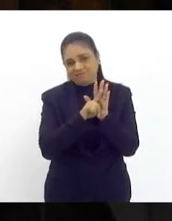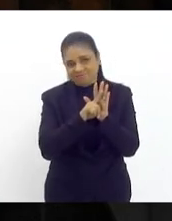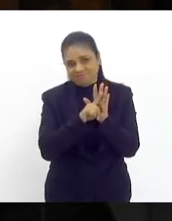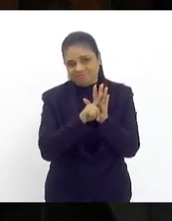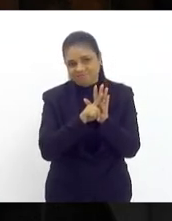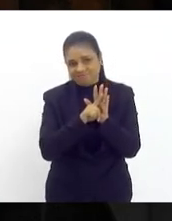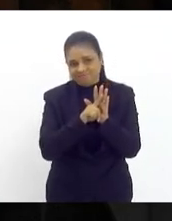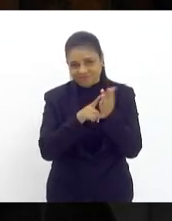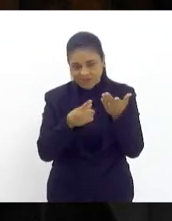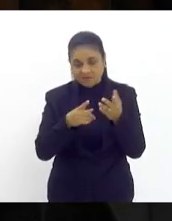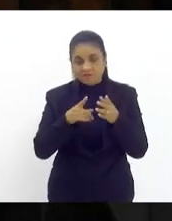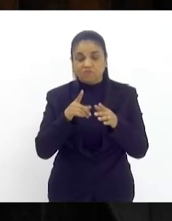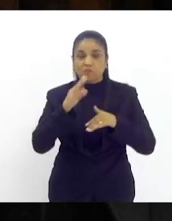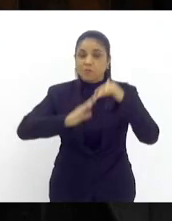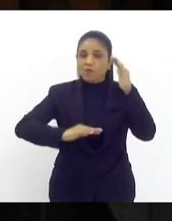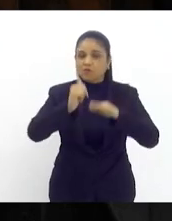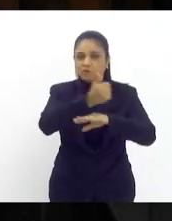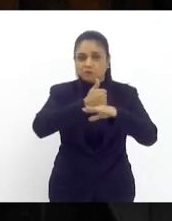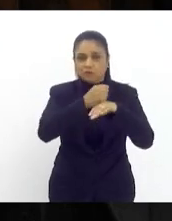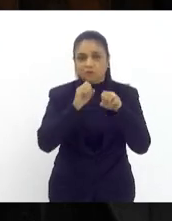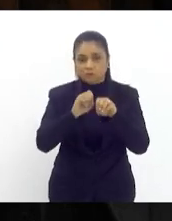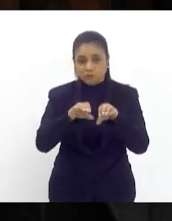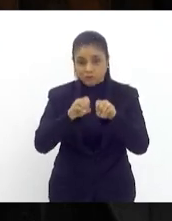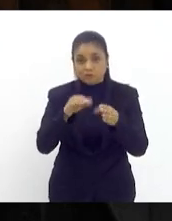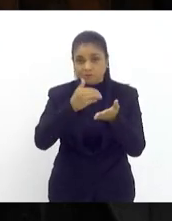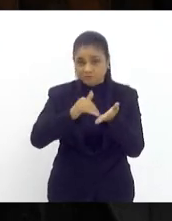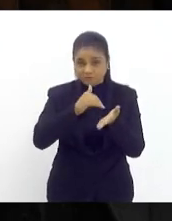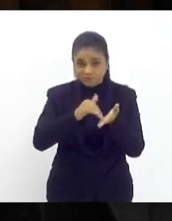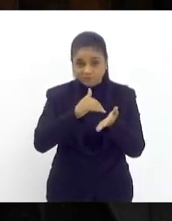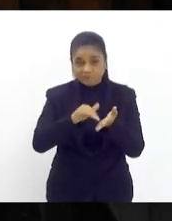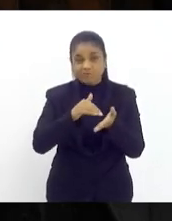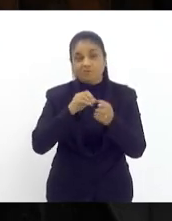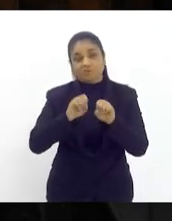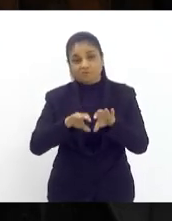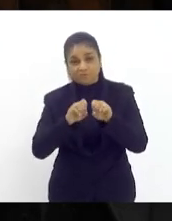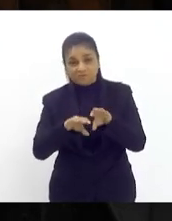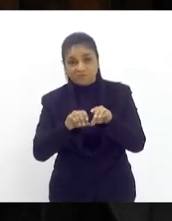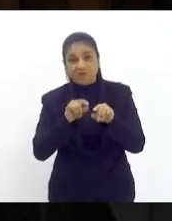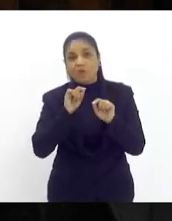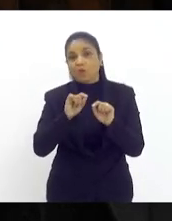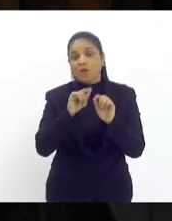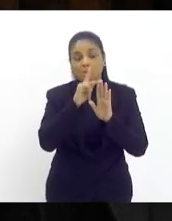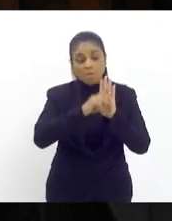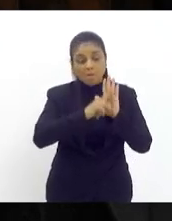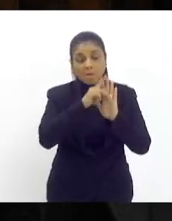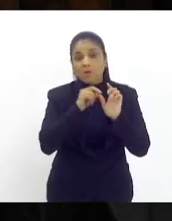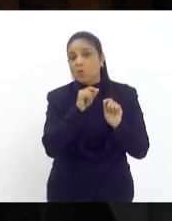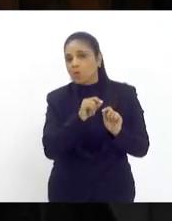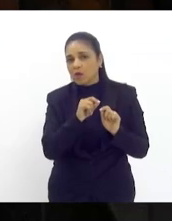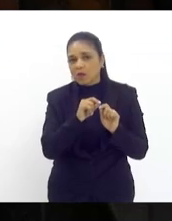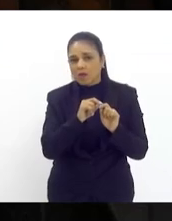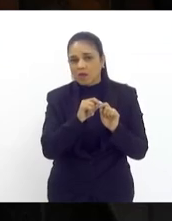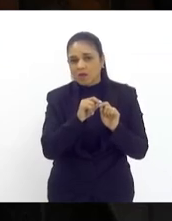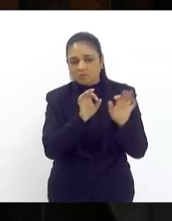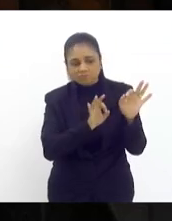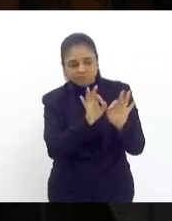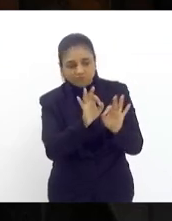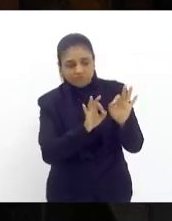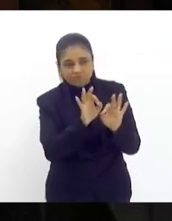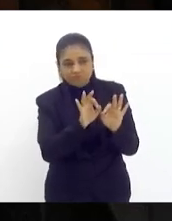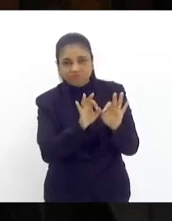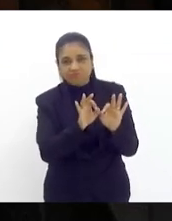a Seduc alega que o plano está entre aspas judicializada